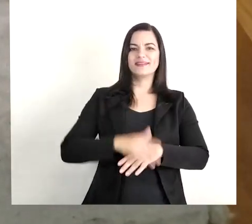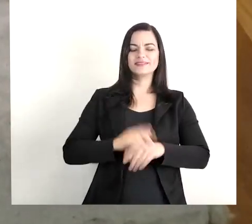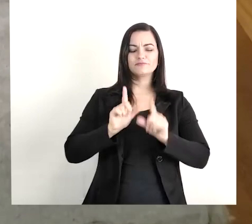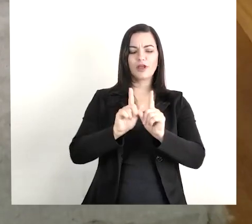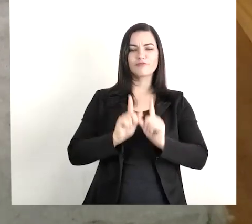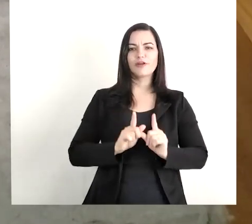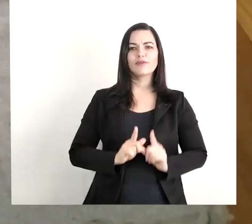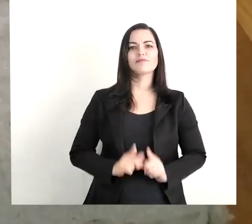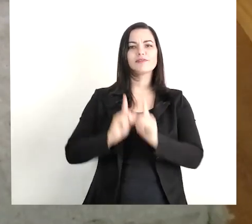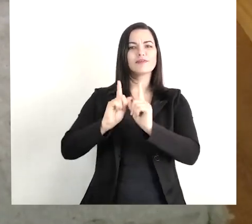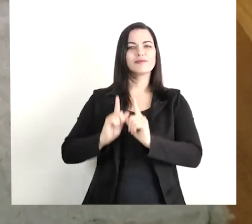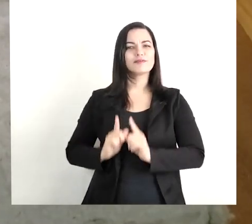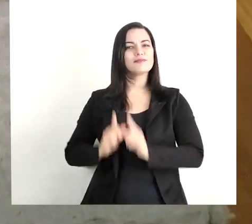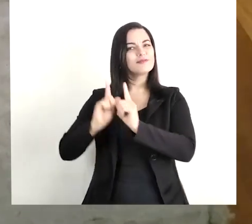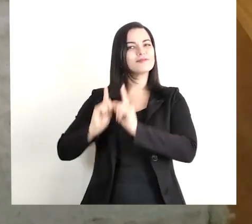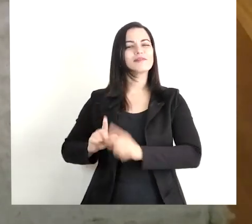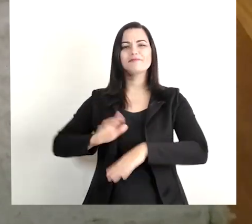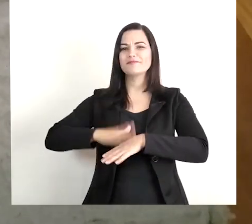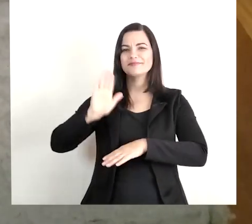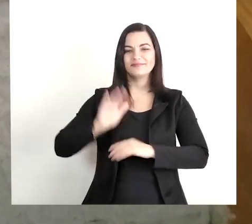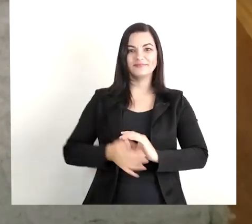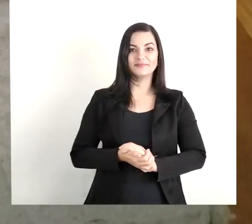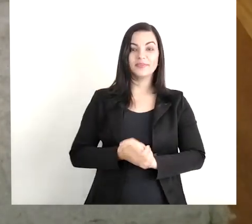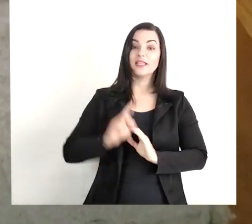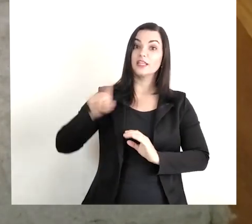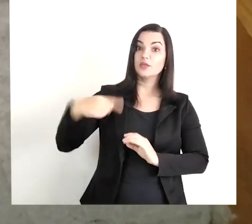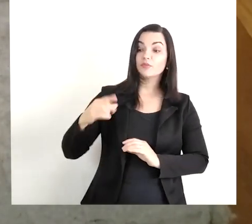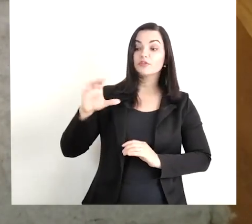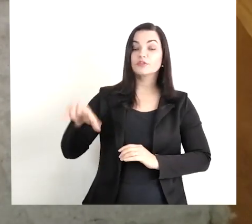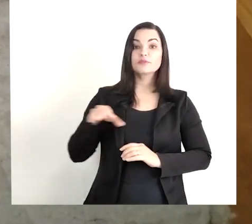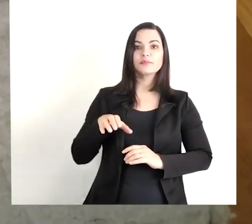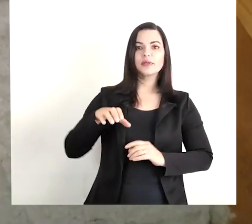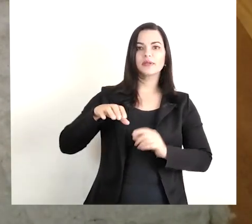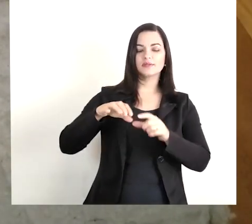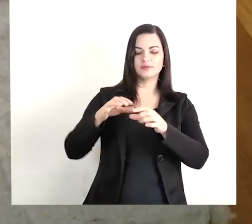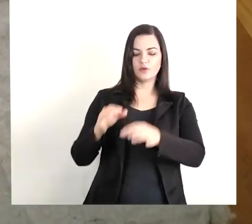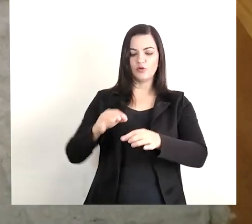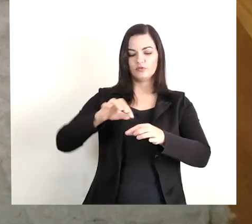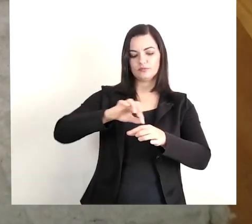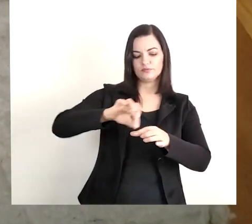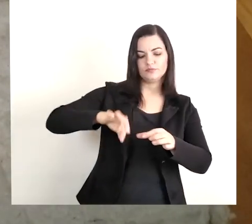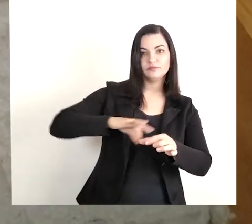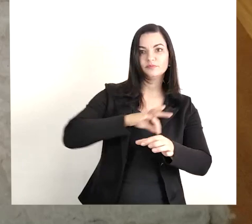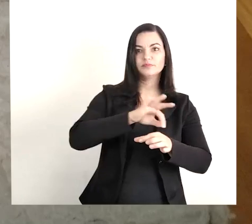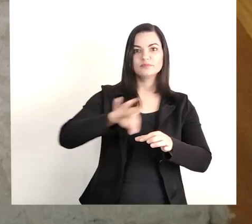círculo e risca em volta também.